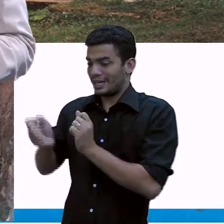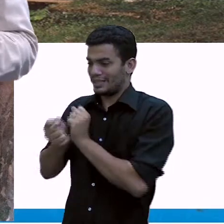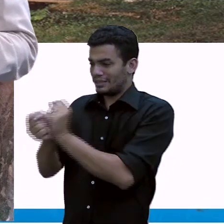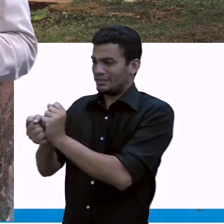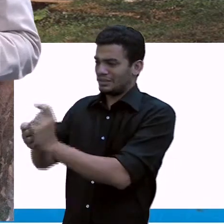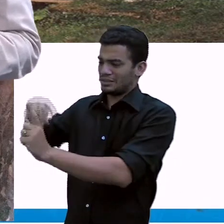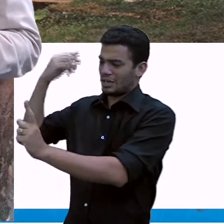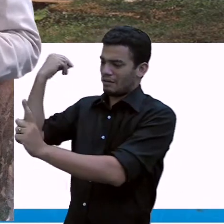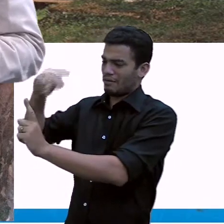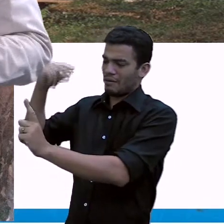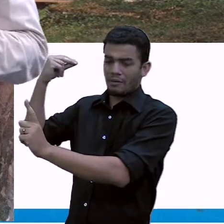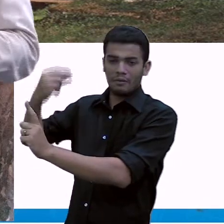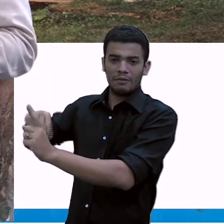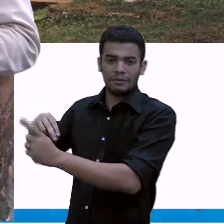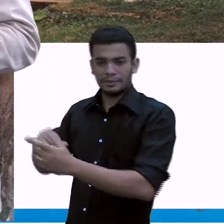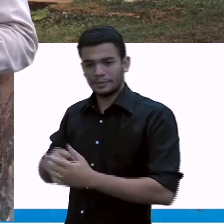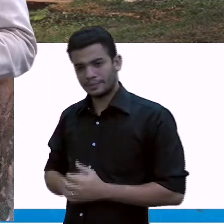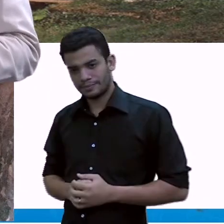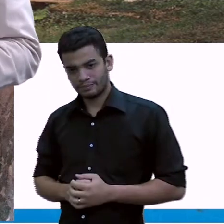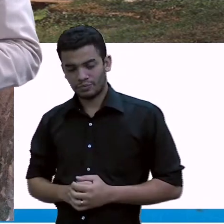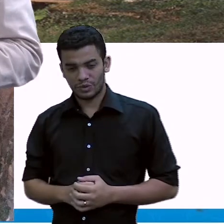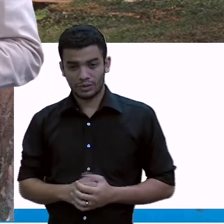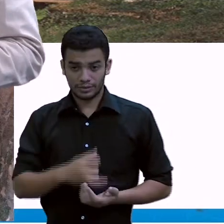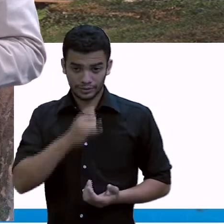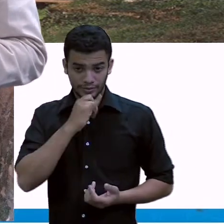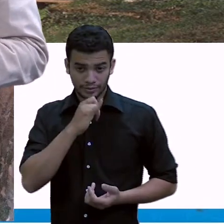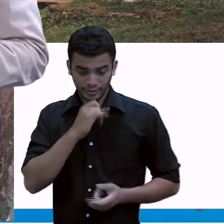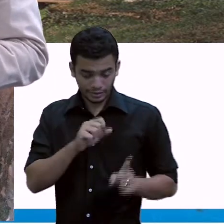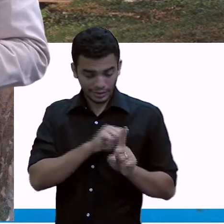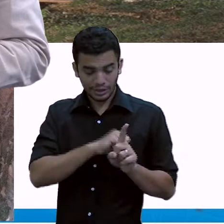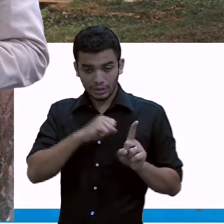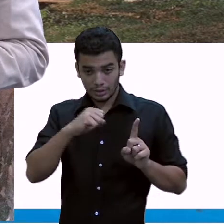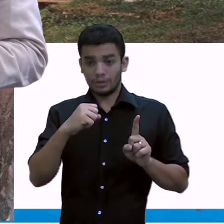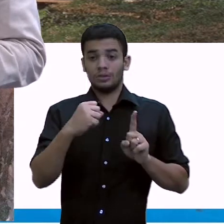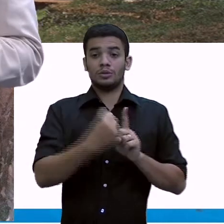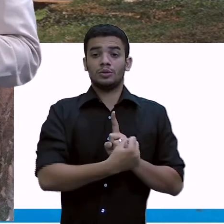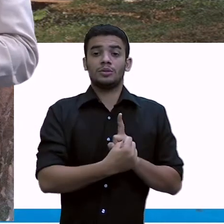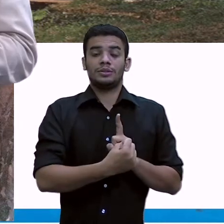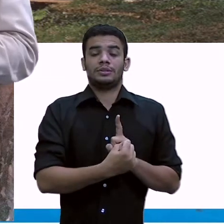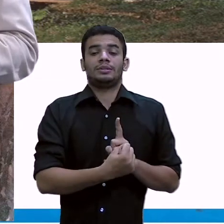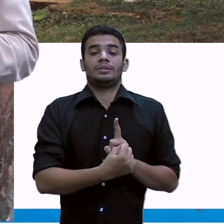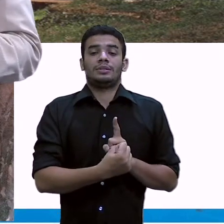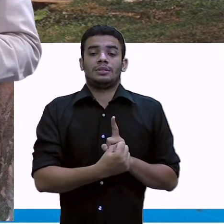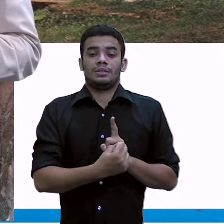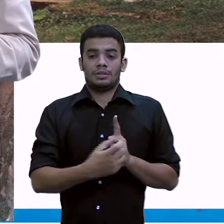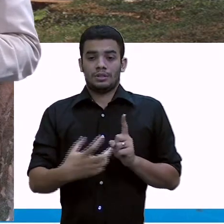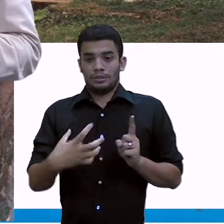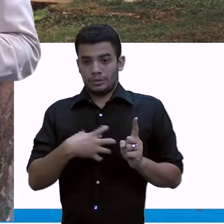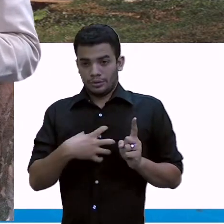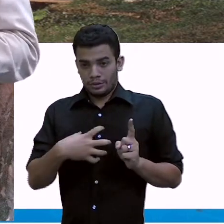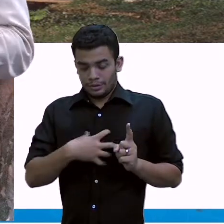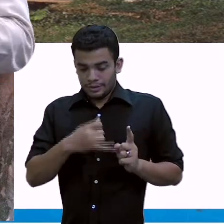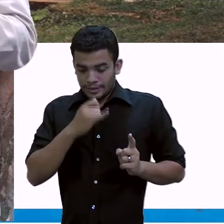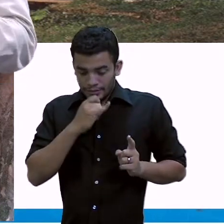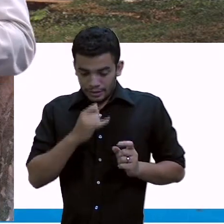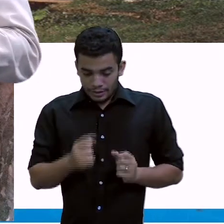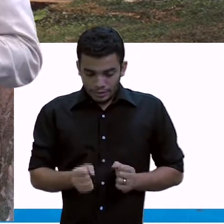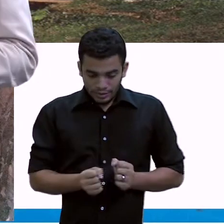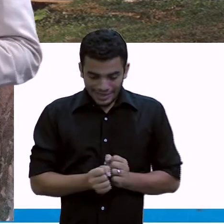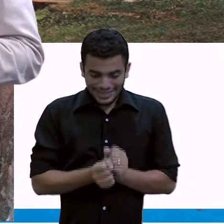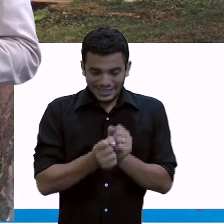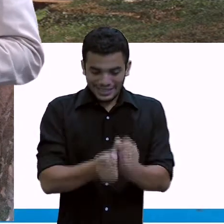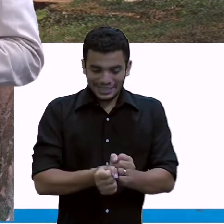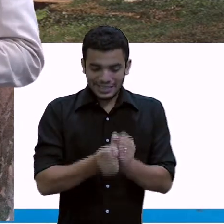Embora a proximidade ainda continuasse a mesma, normalmente os colonos ficavam à frente e os escravos ao